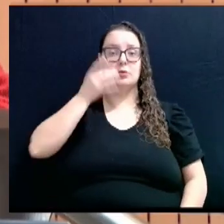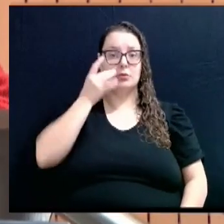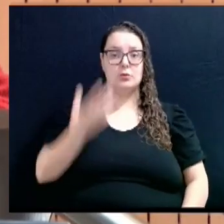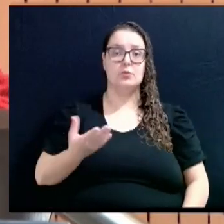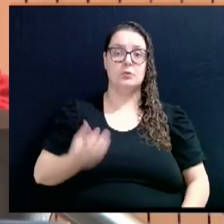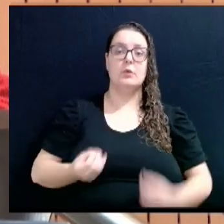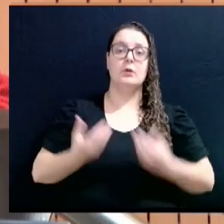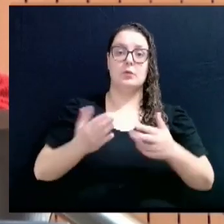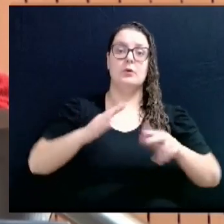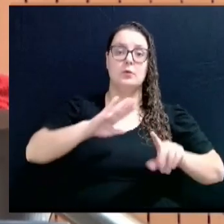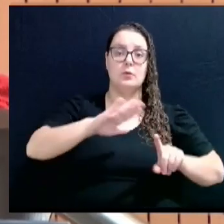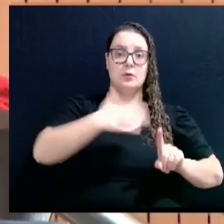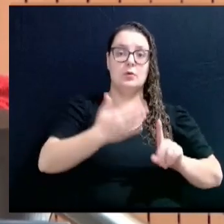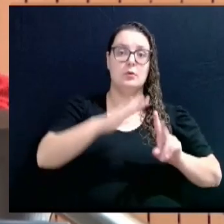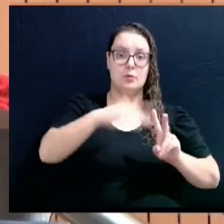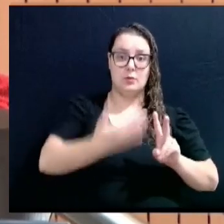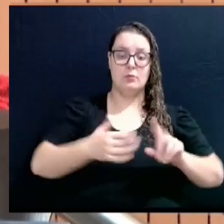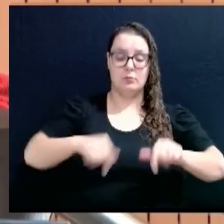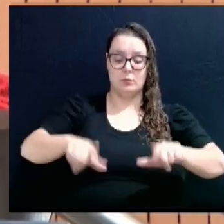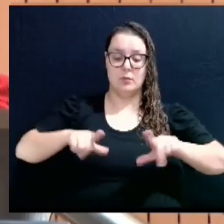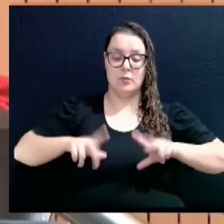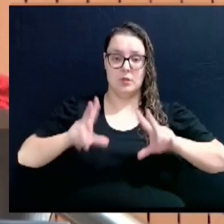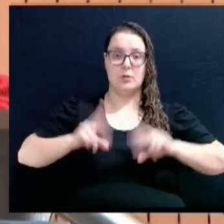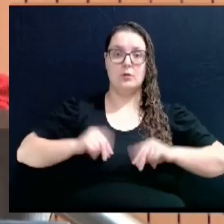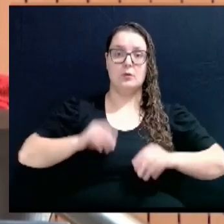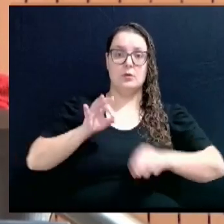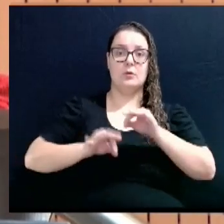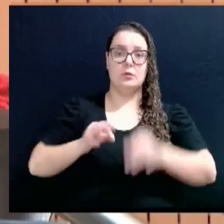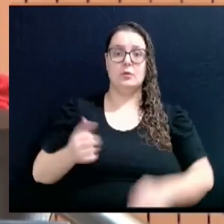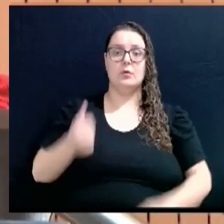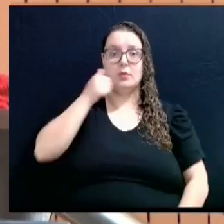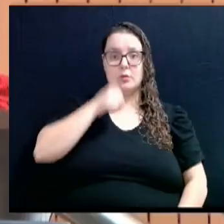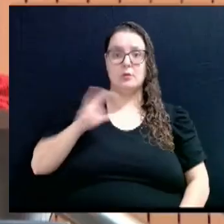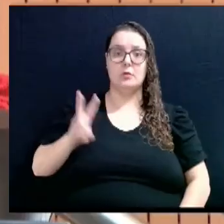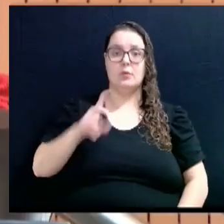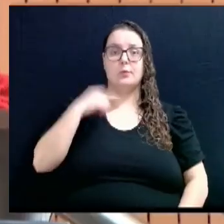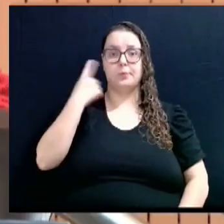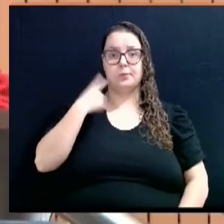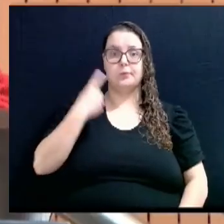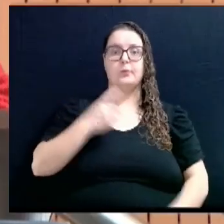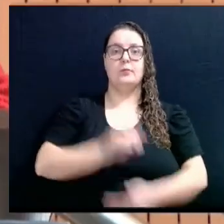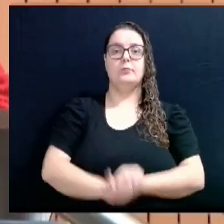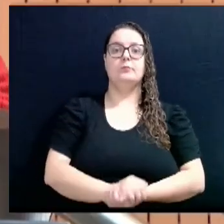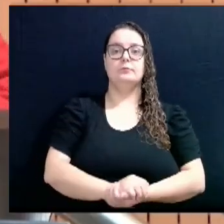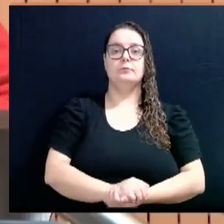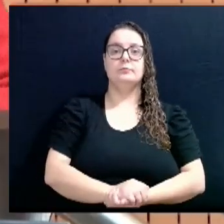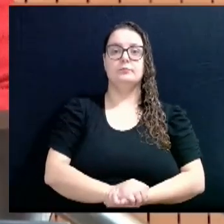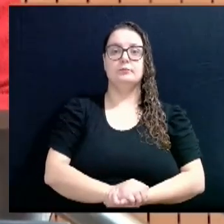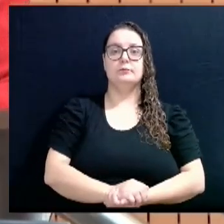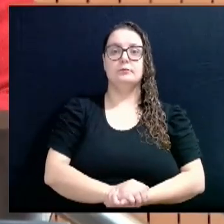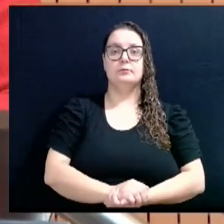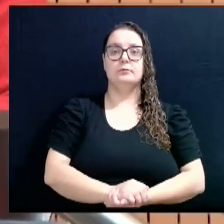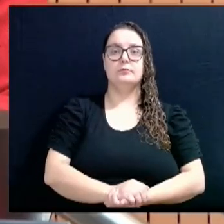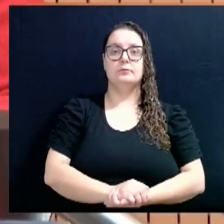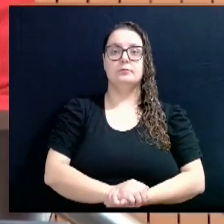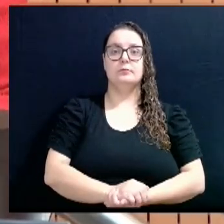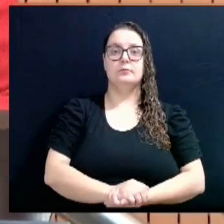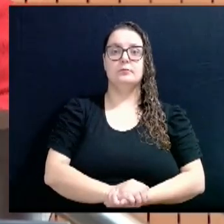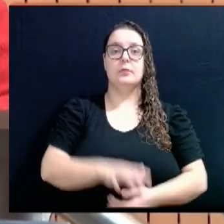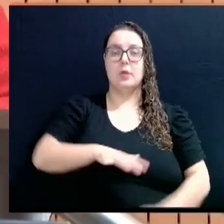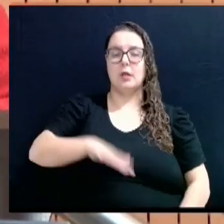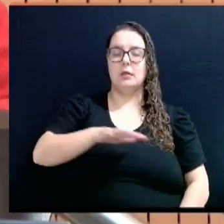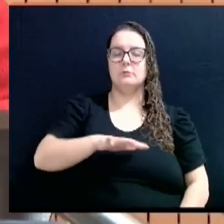título de mérito jurídico a essas duas mulheres advogadas. A advocacia, me parece